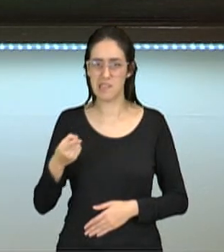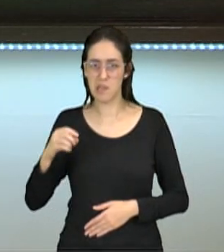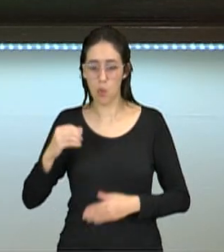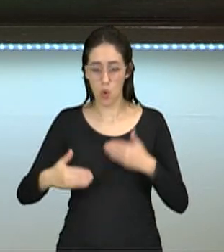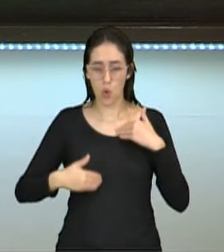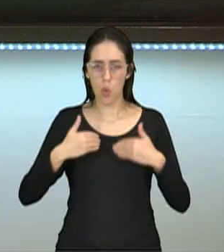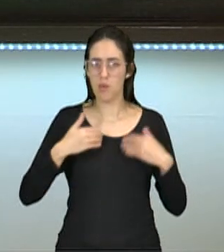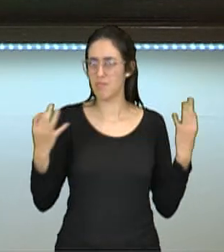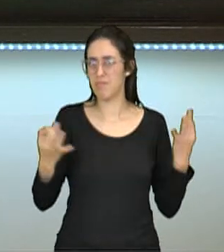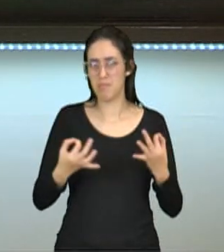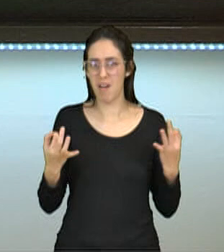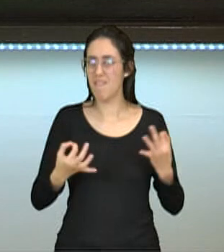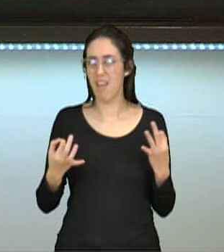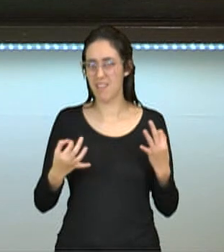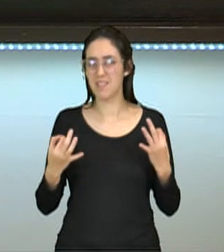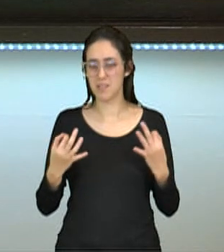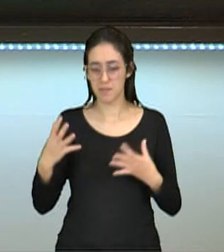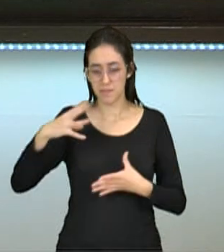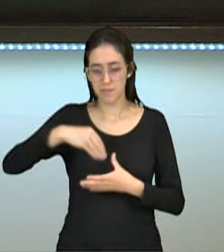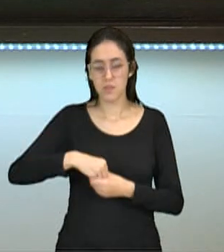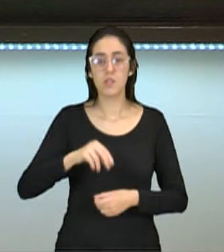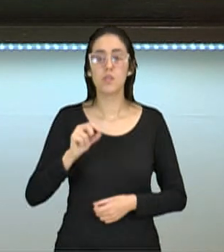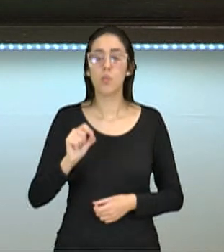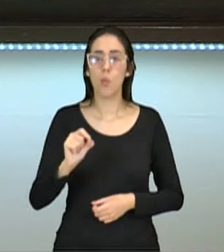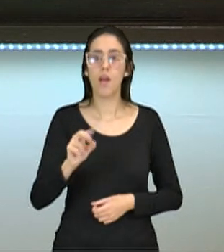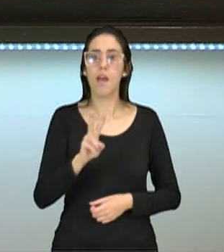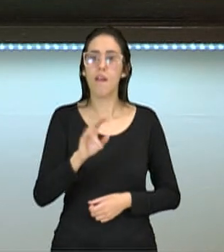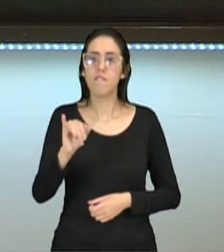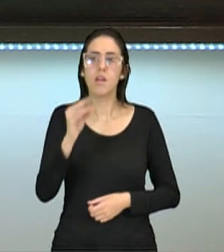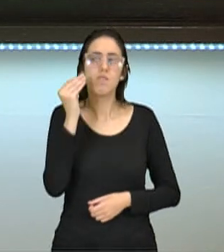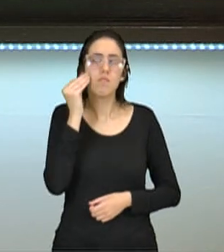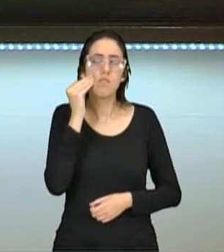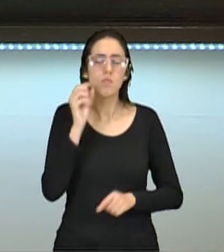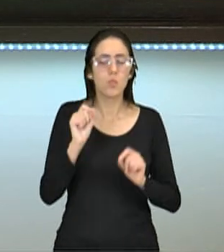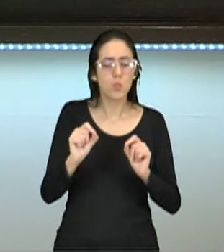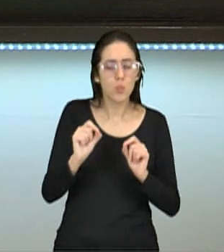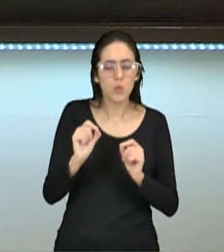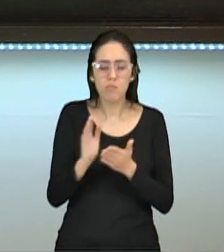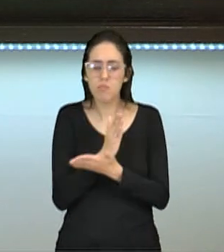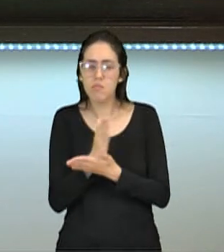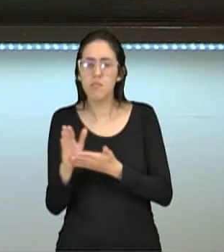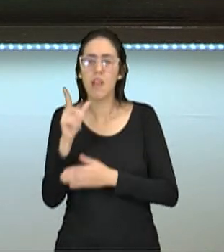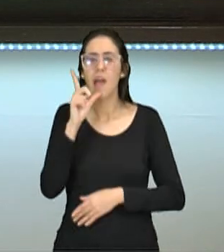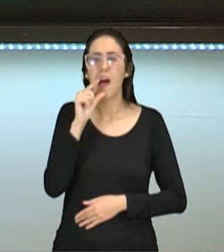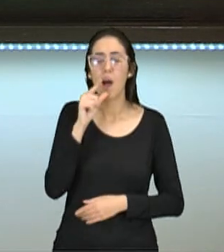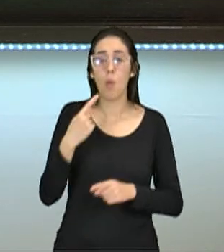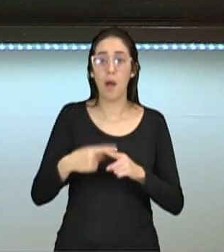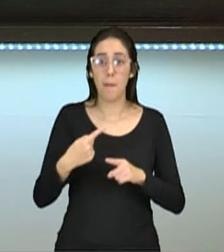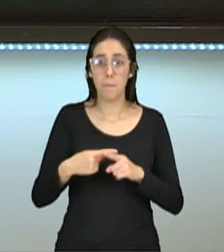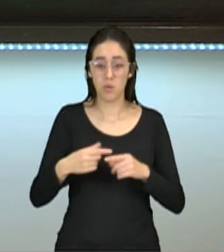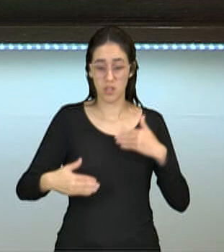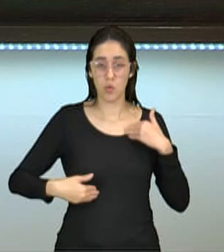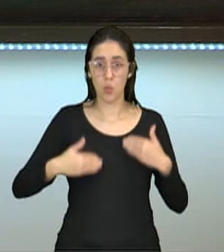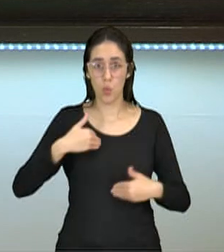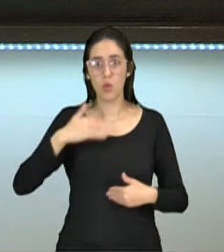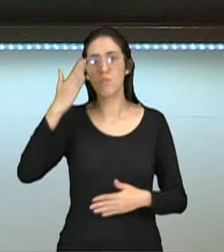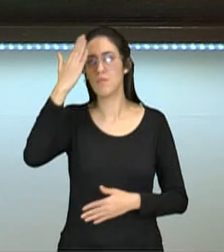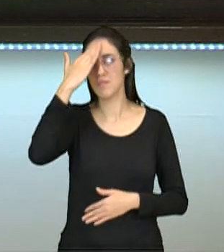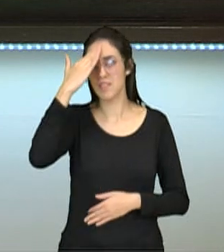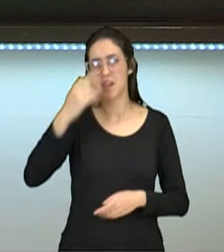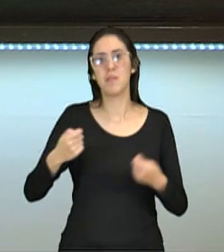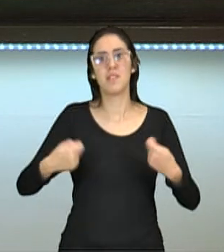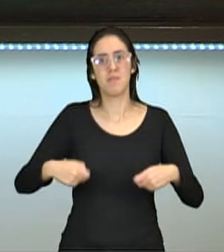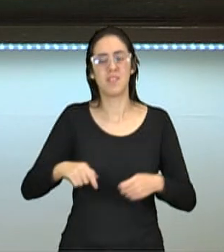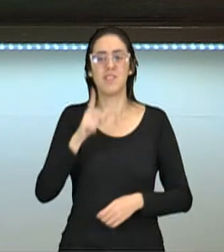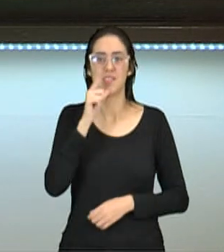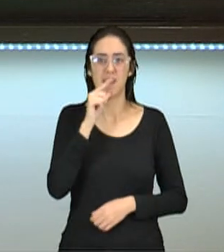perfeito, na reabsorção ele vai tentar fazer um reaproveitamento de água, porque o corpo entende o quanto a água é